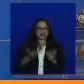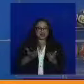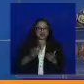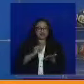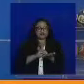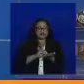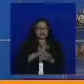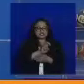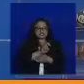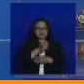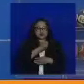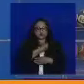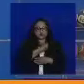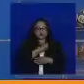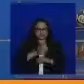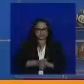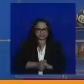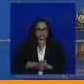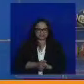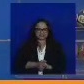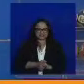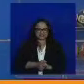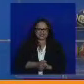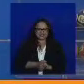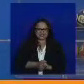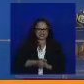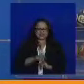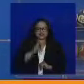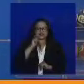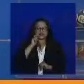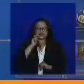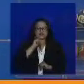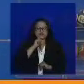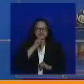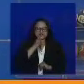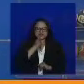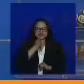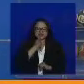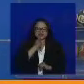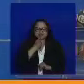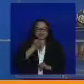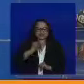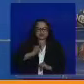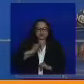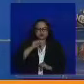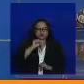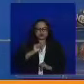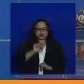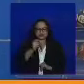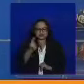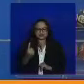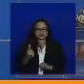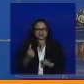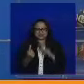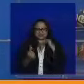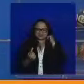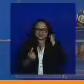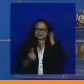Agora faltam apenas 5 números. Bola vermelha 81. Bola vermelha número